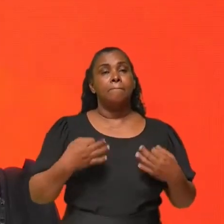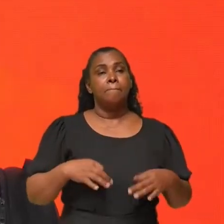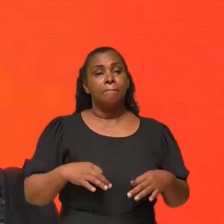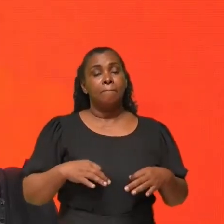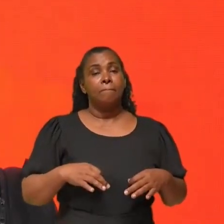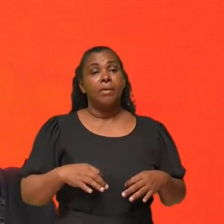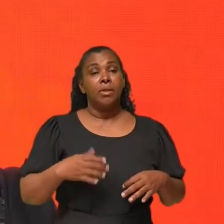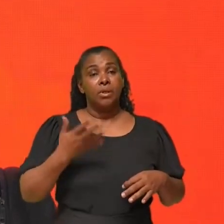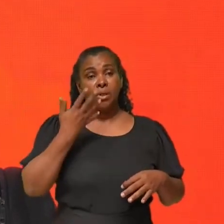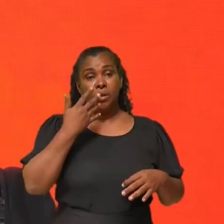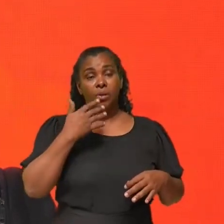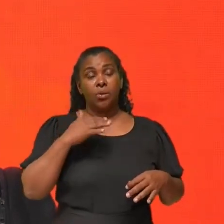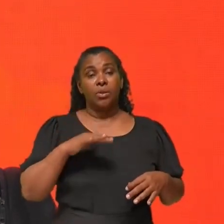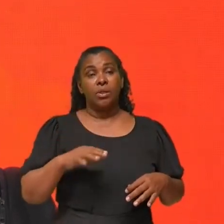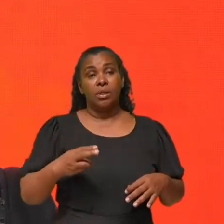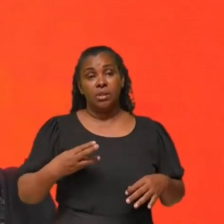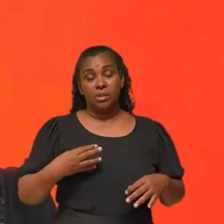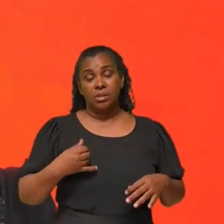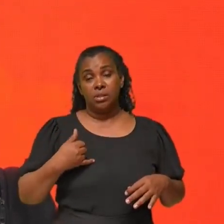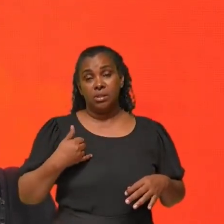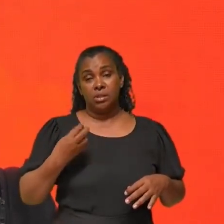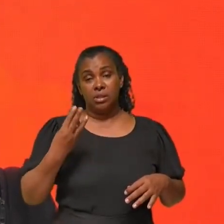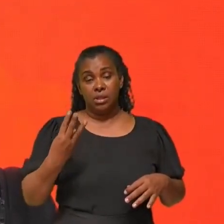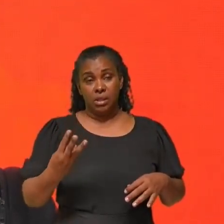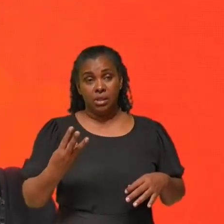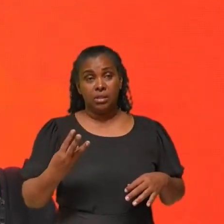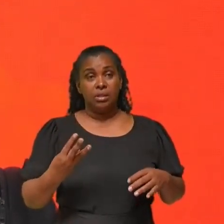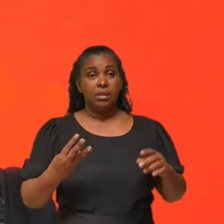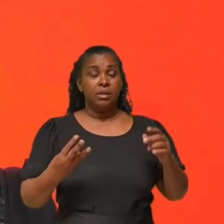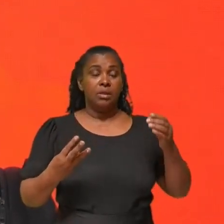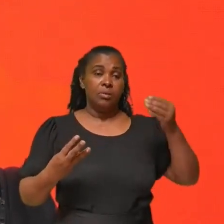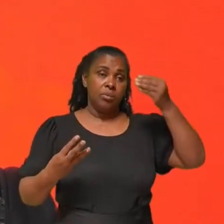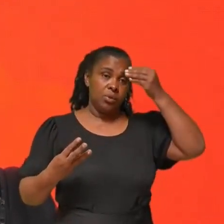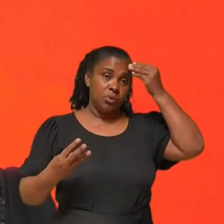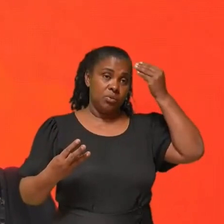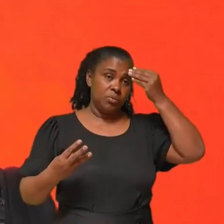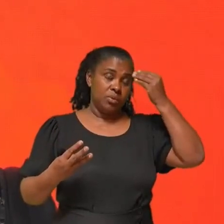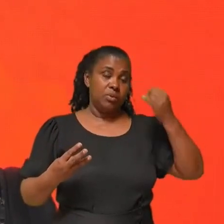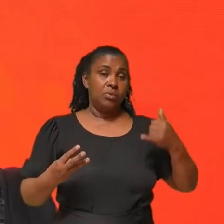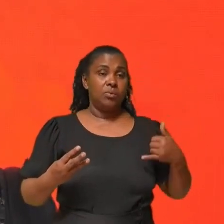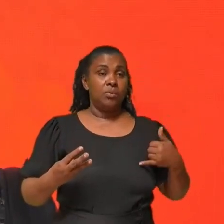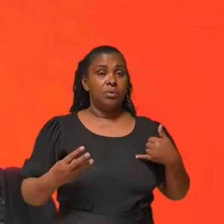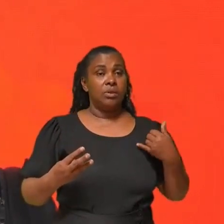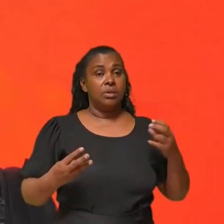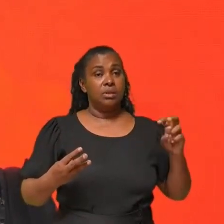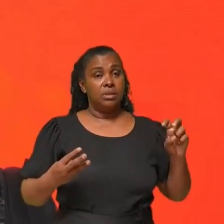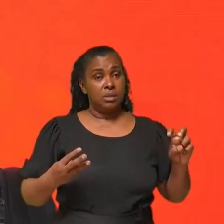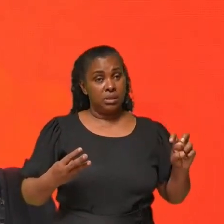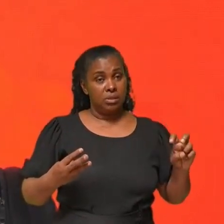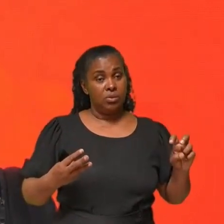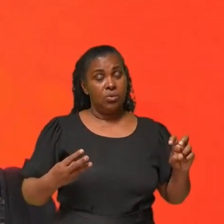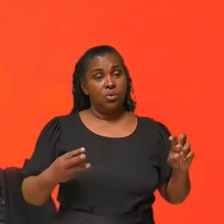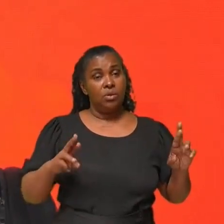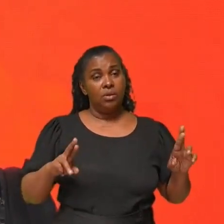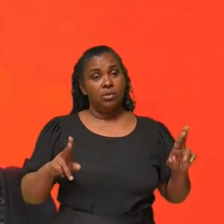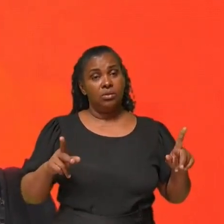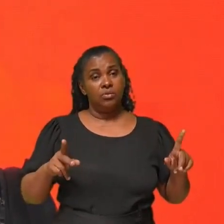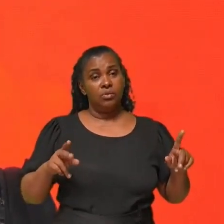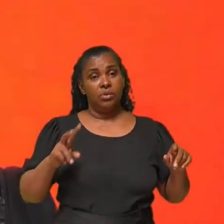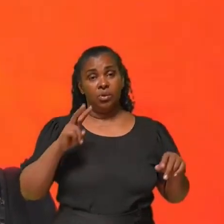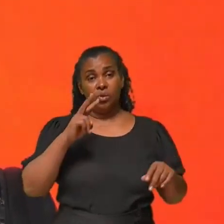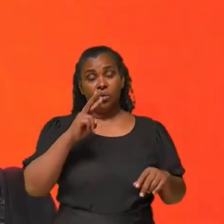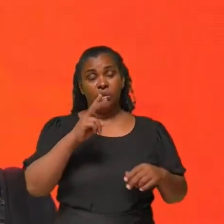minha irmã tem uma menininha de 5 que mora fora do país. Portanto, 2 anos dá uma diferença enorme na memória. E a gente imaginou que quando